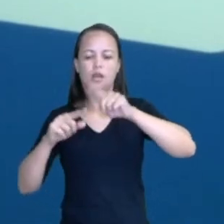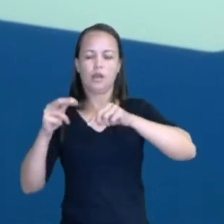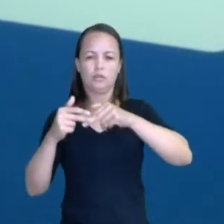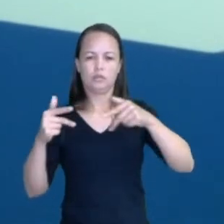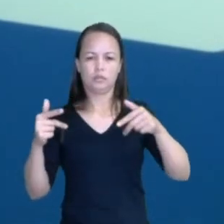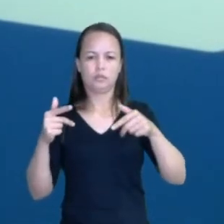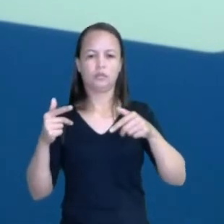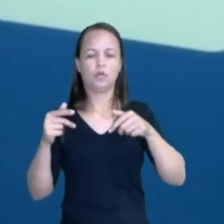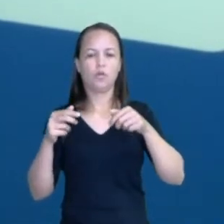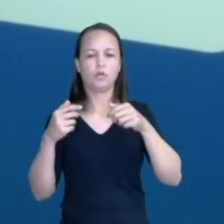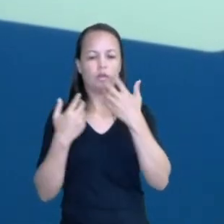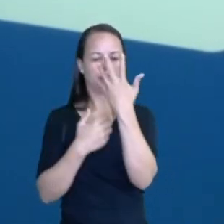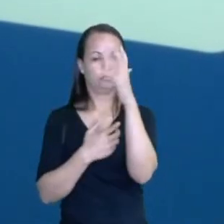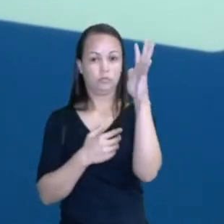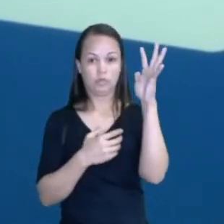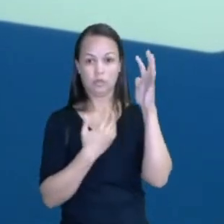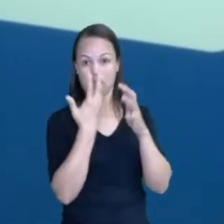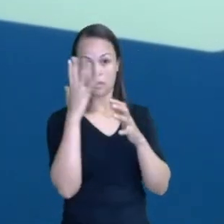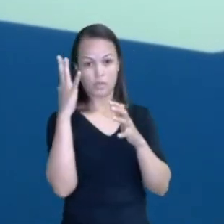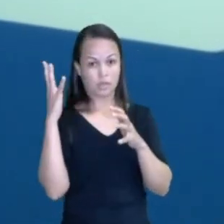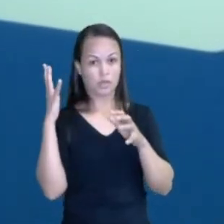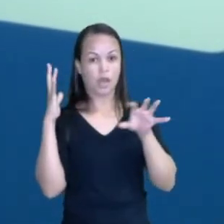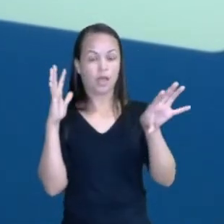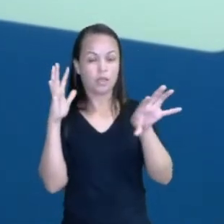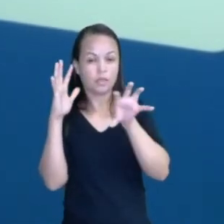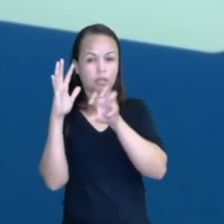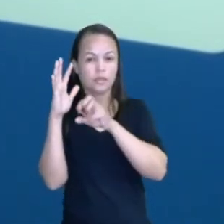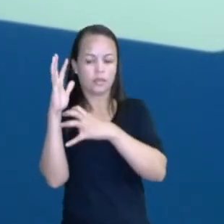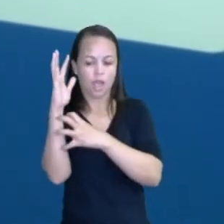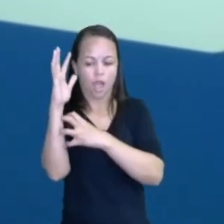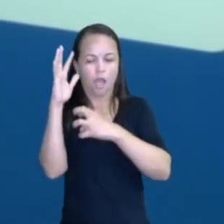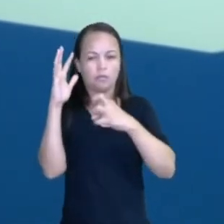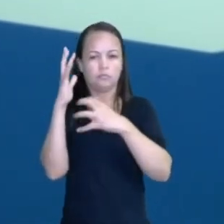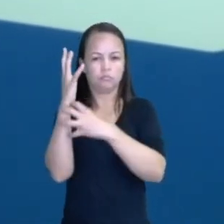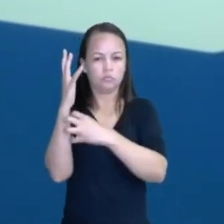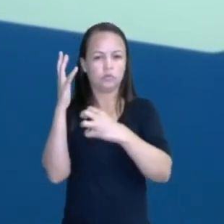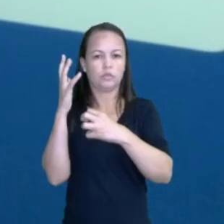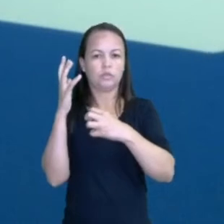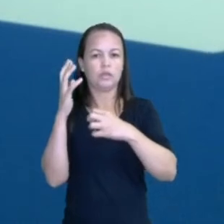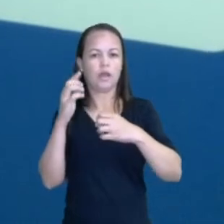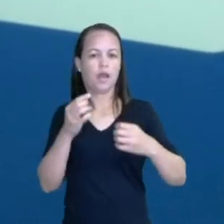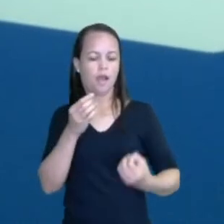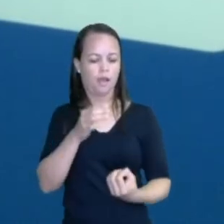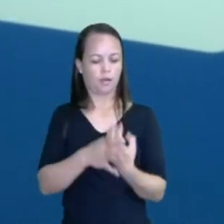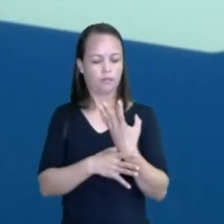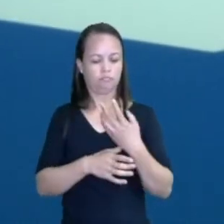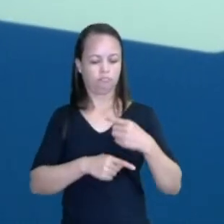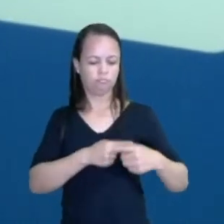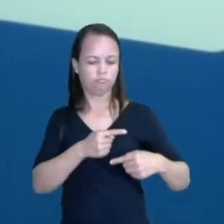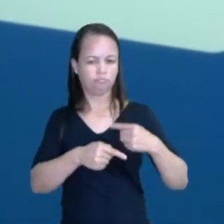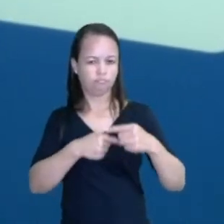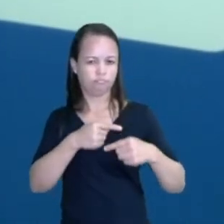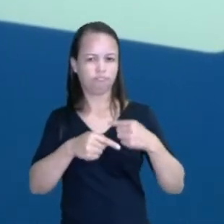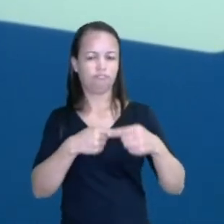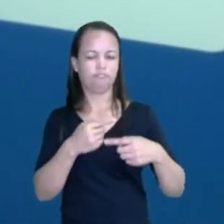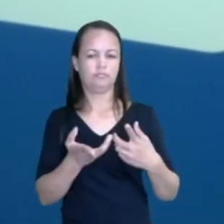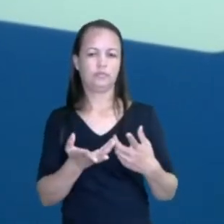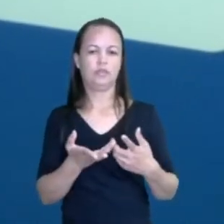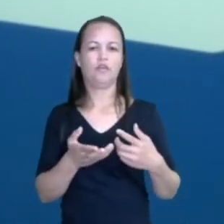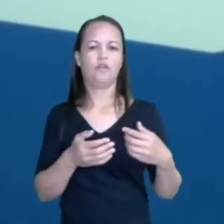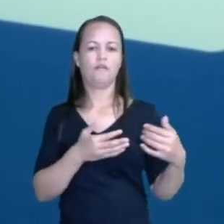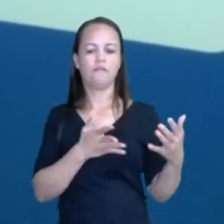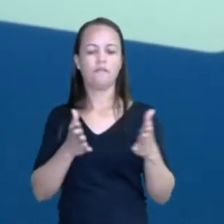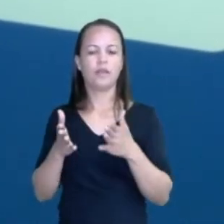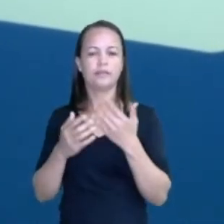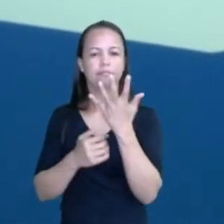da natureza, lembrando lá da nossa segunda aula, tá certo? Todos eles, a matéria-prima desses materiais advém da